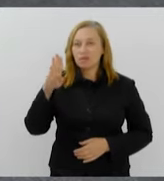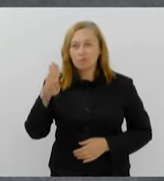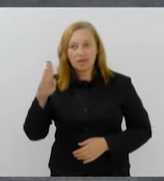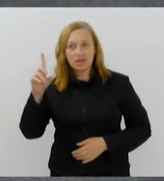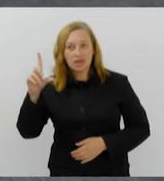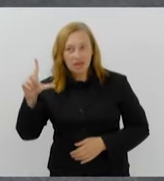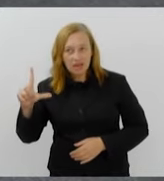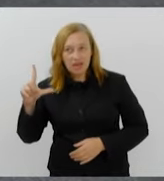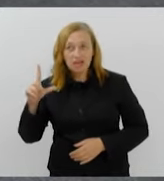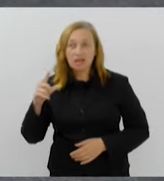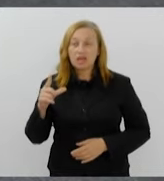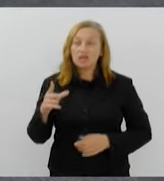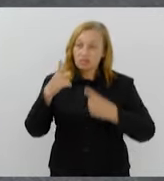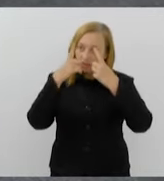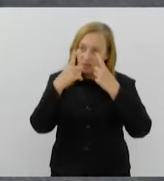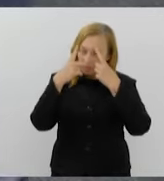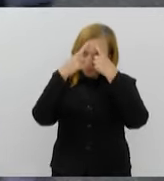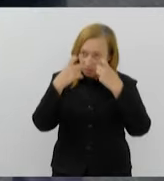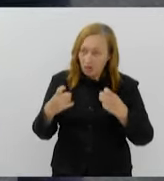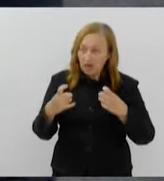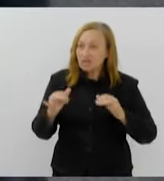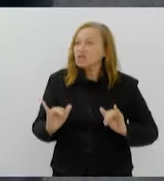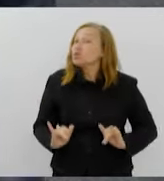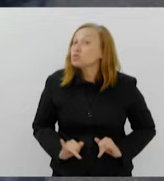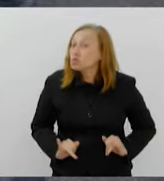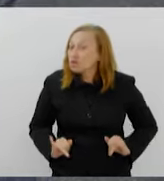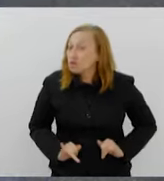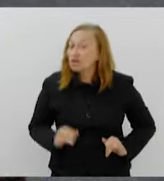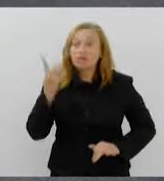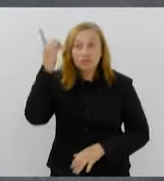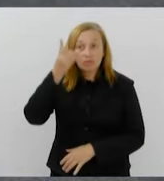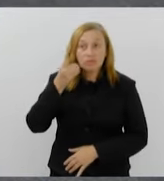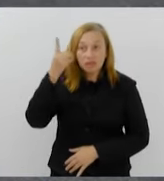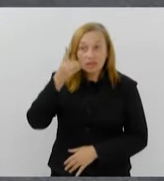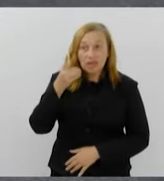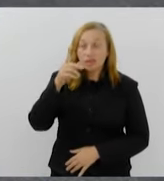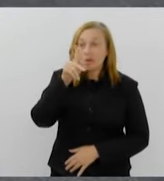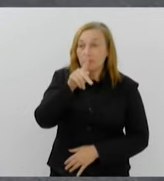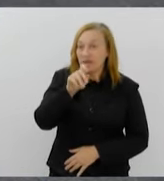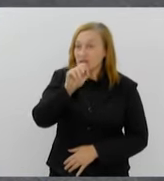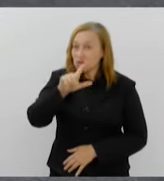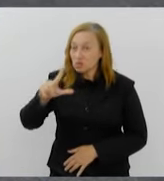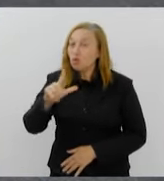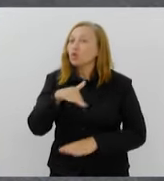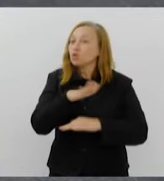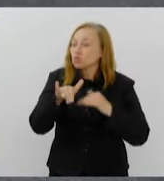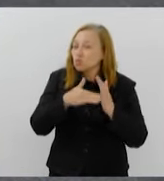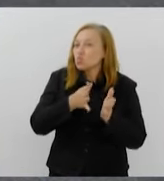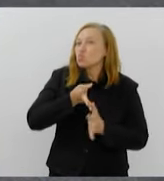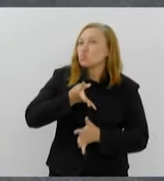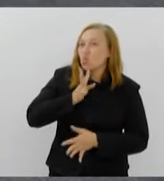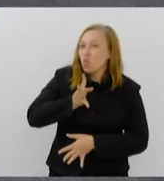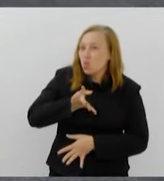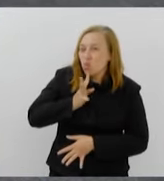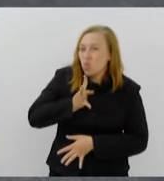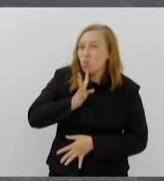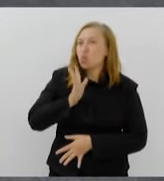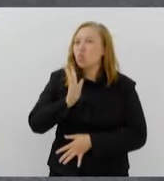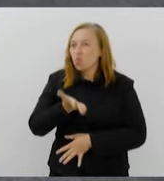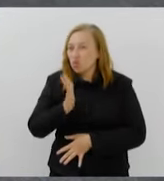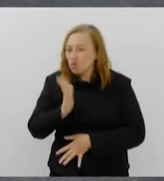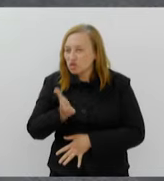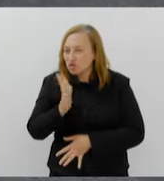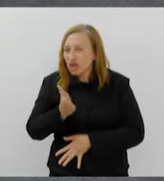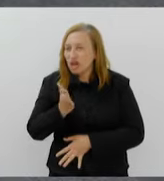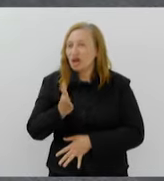foi agredido pelo Senor Glauber deputado federal do pesso que todos já conhecem Como é o comportamento